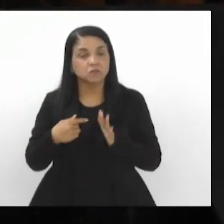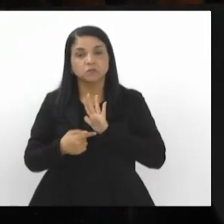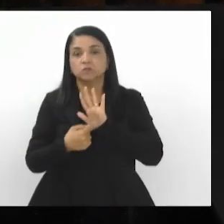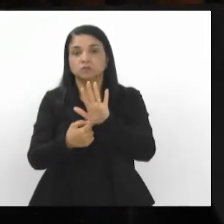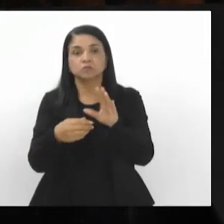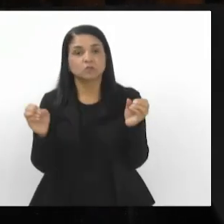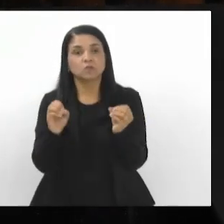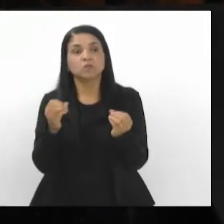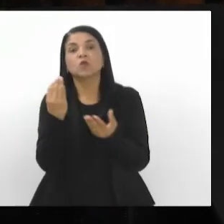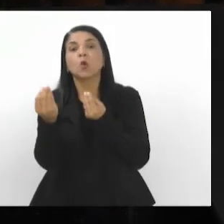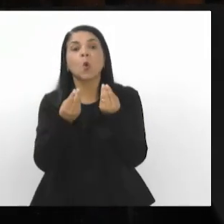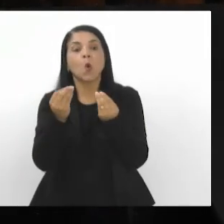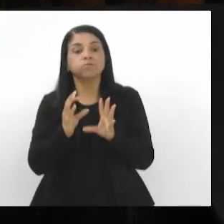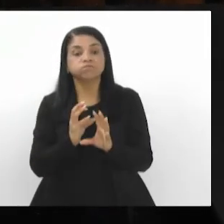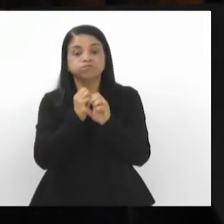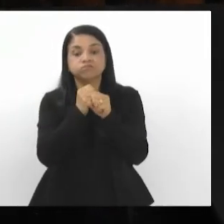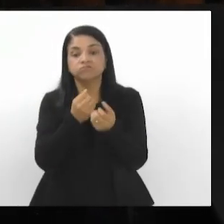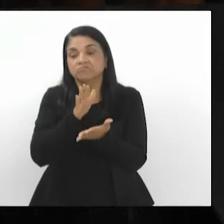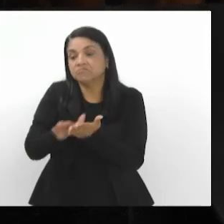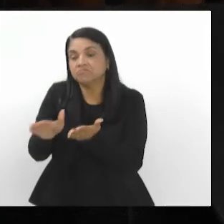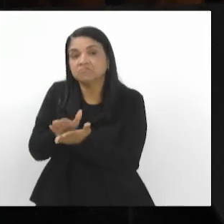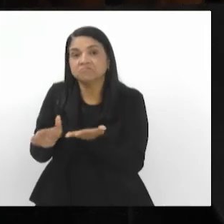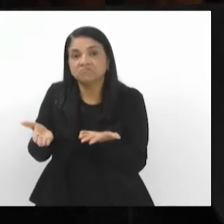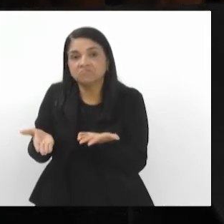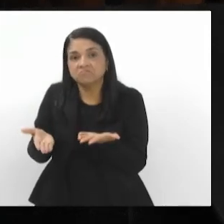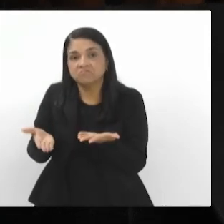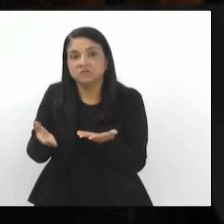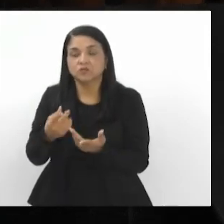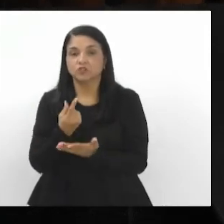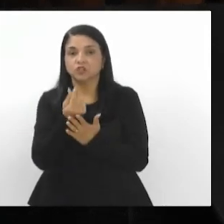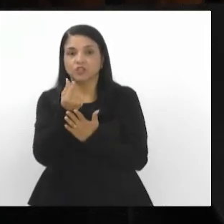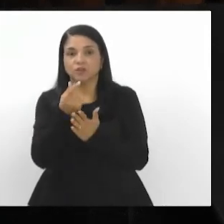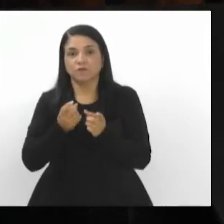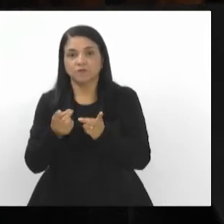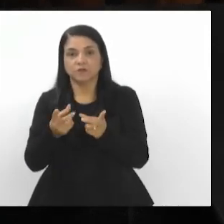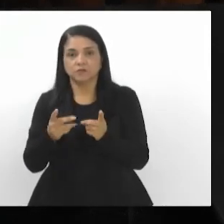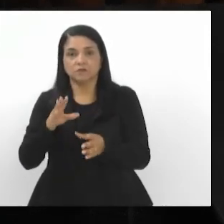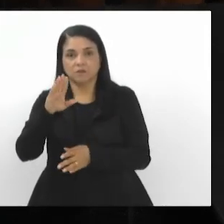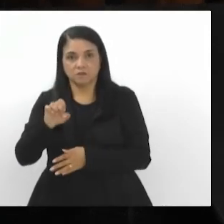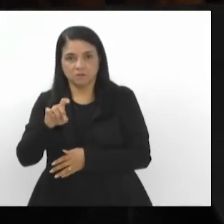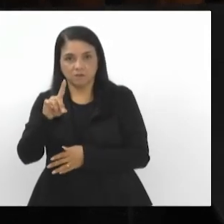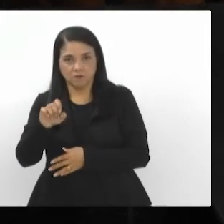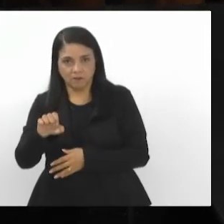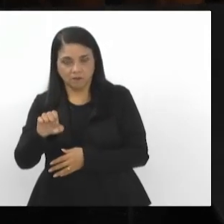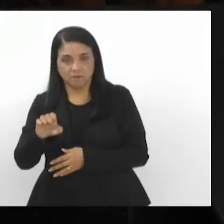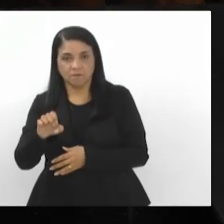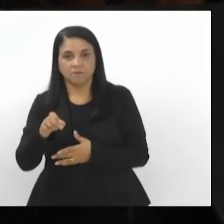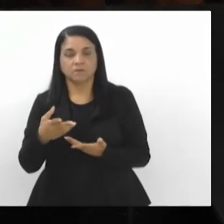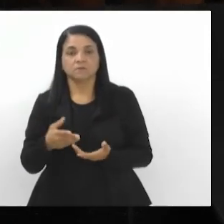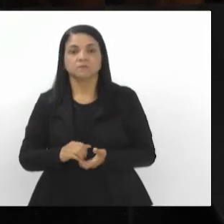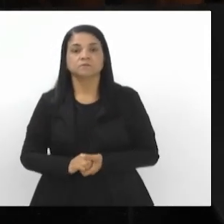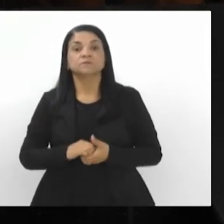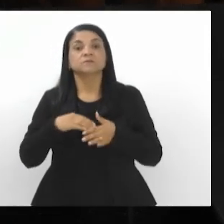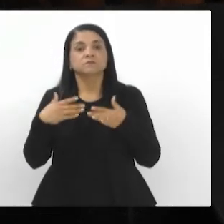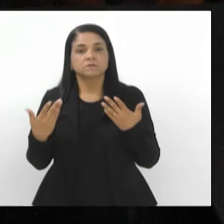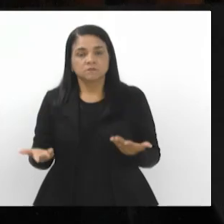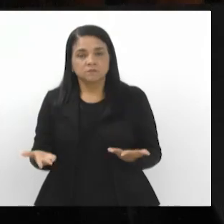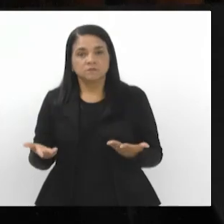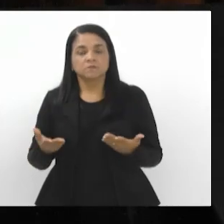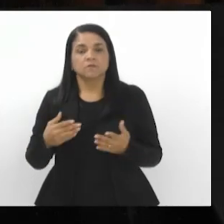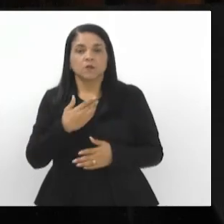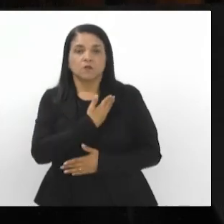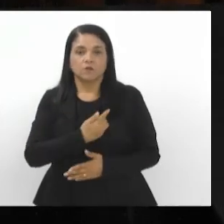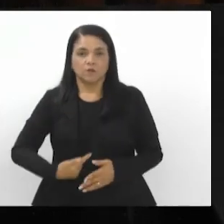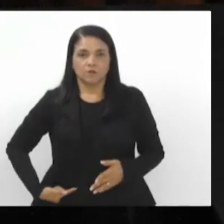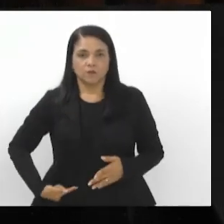demonstrou como foi gasto o dinheiro da venda da SEDAI. Então, o governo